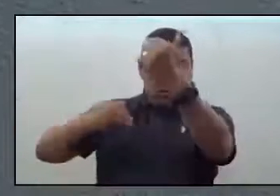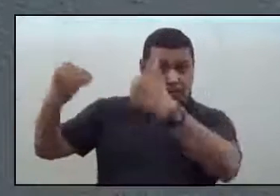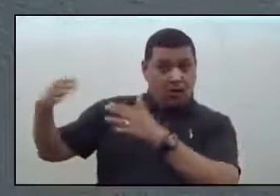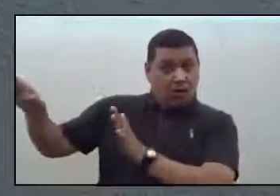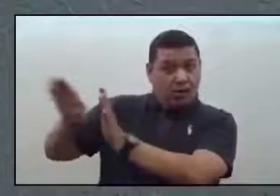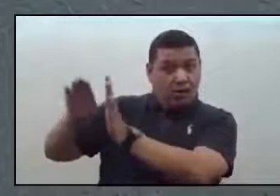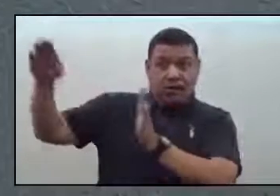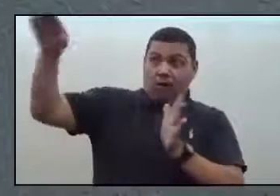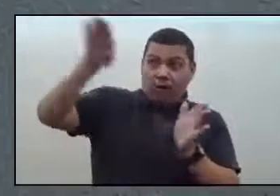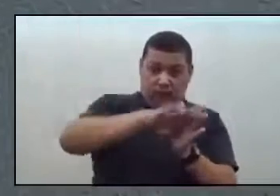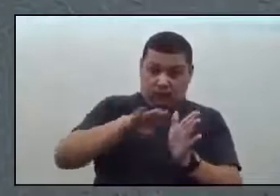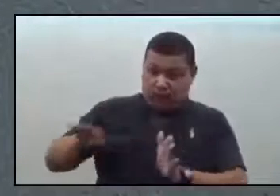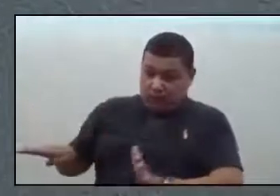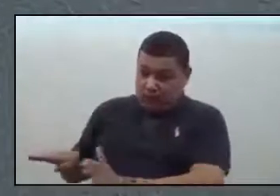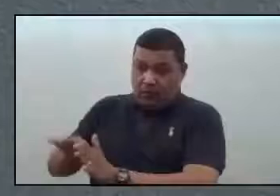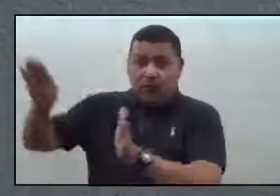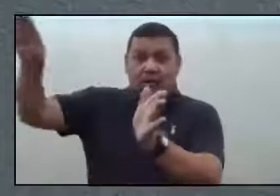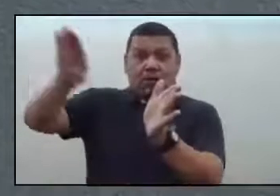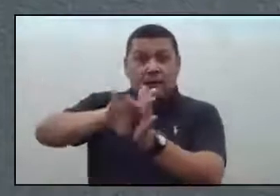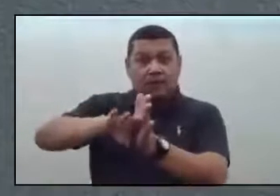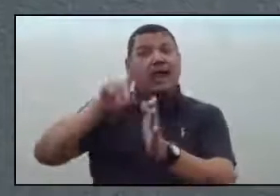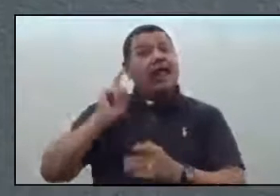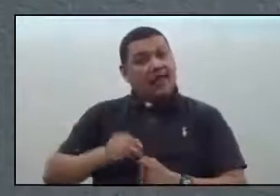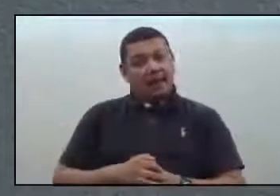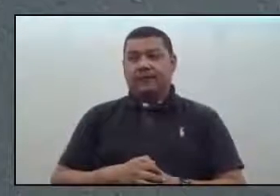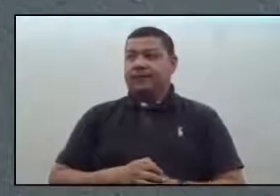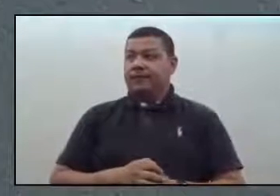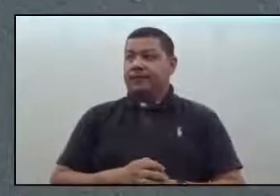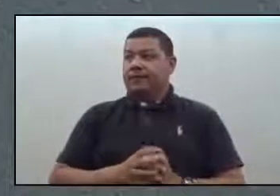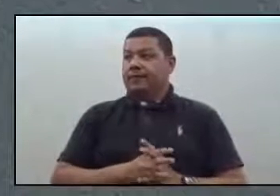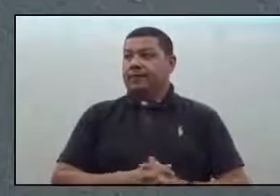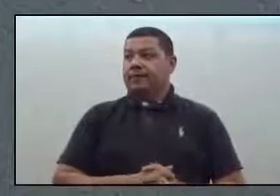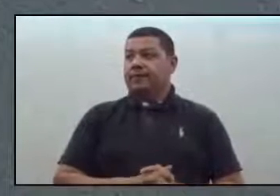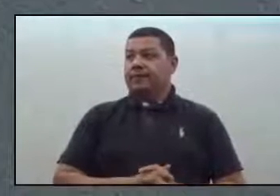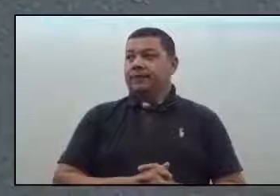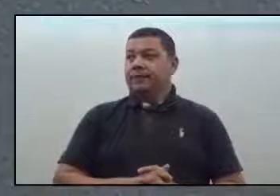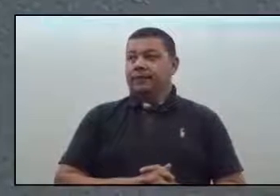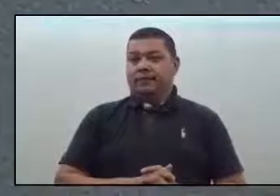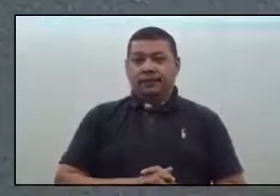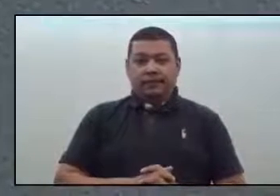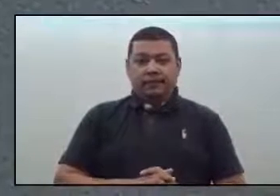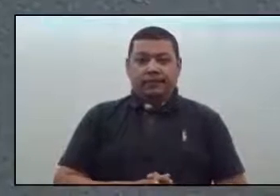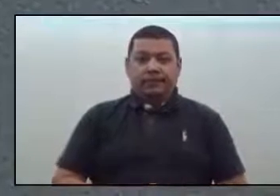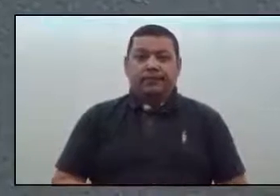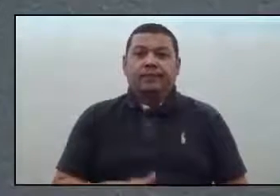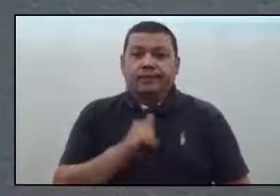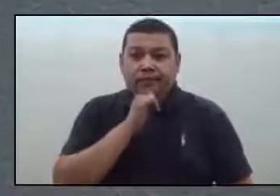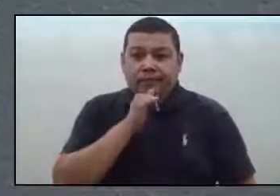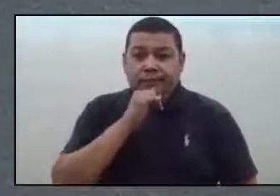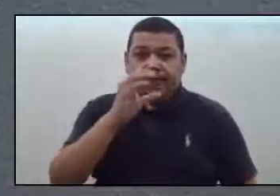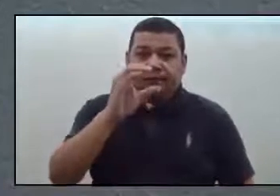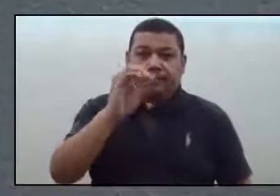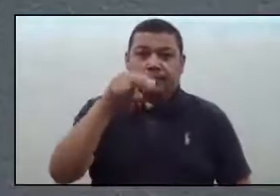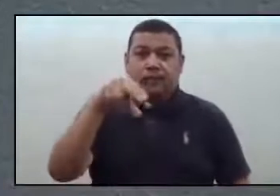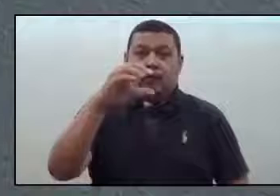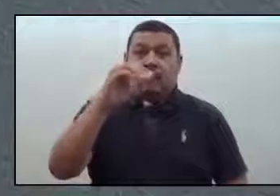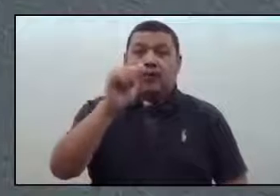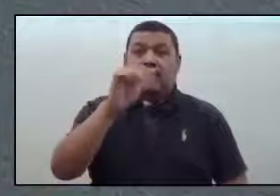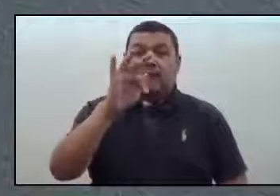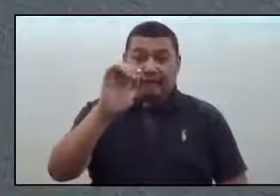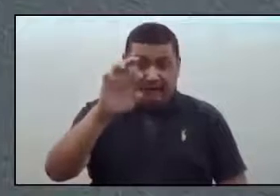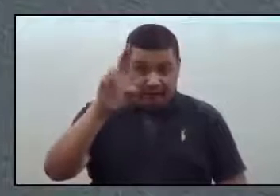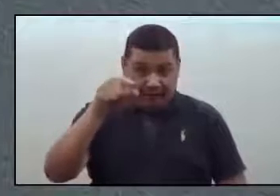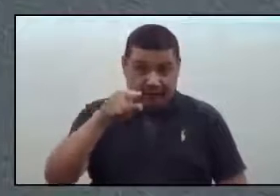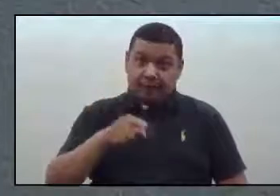Precisamos trazer grandes eventos, o que aconteceu aí no Concafé, onde os hotéis ficaram lotados,